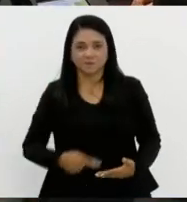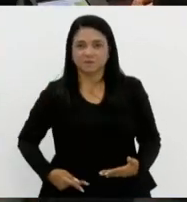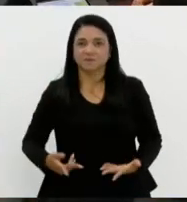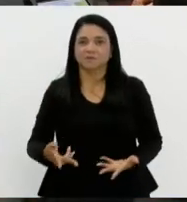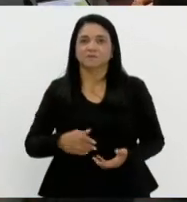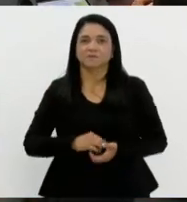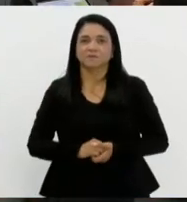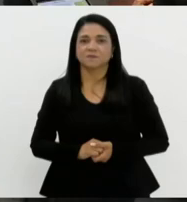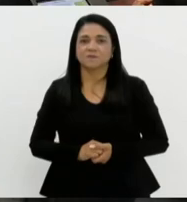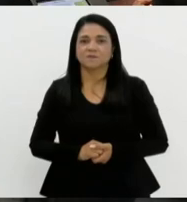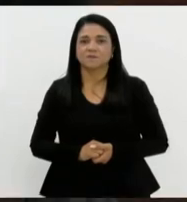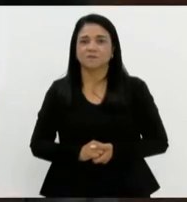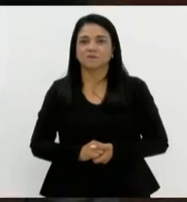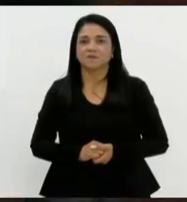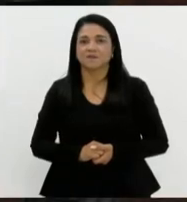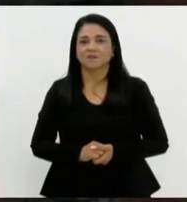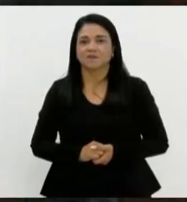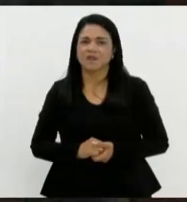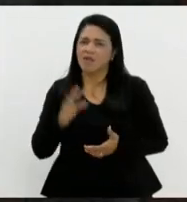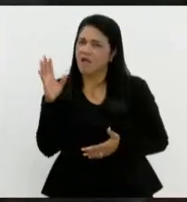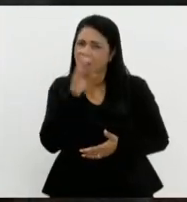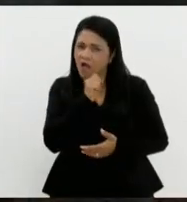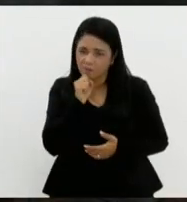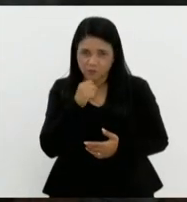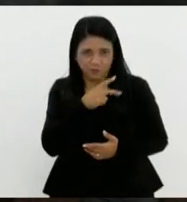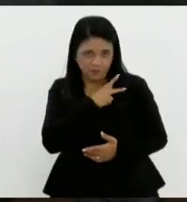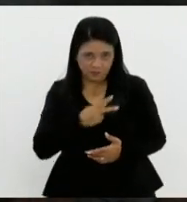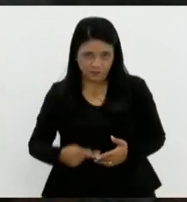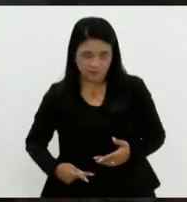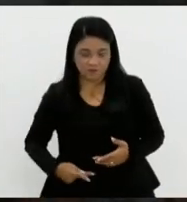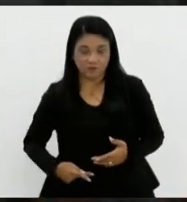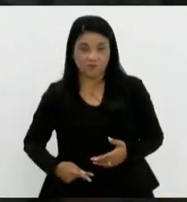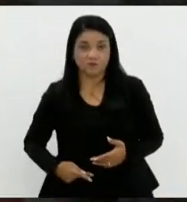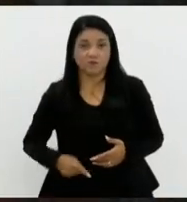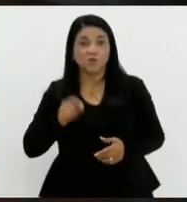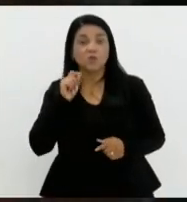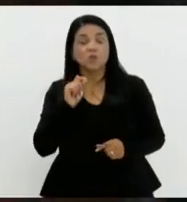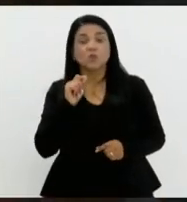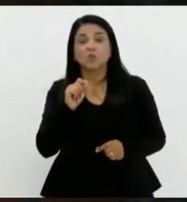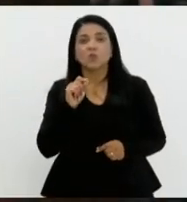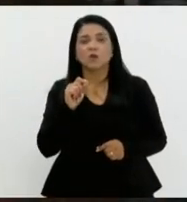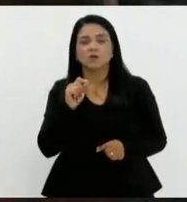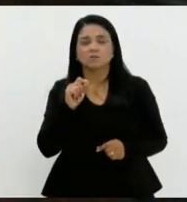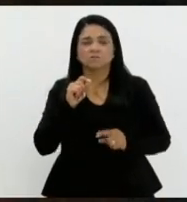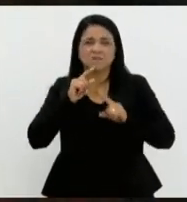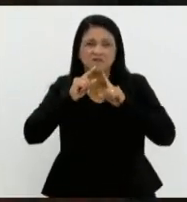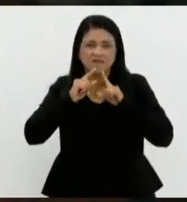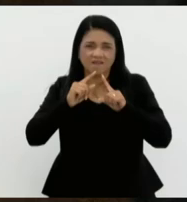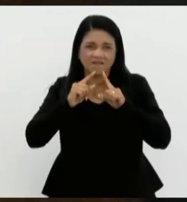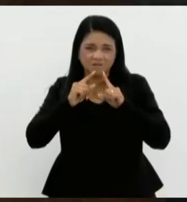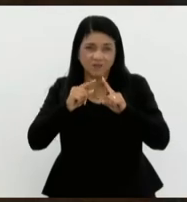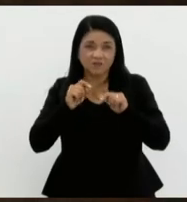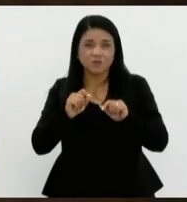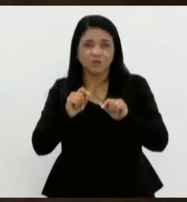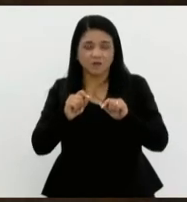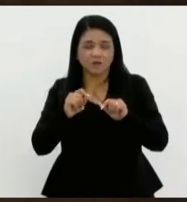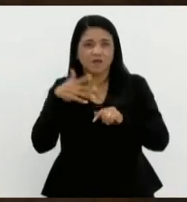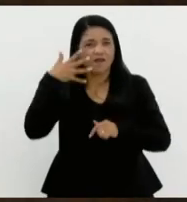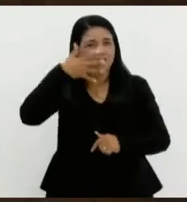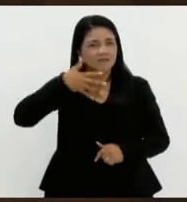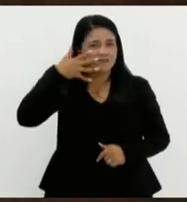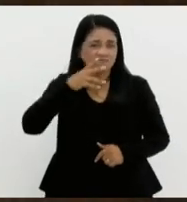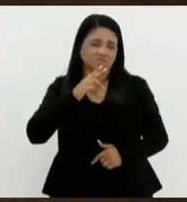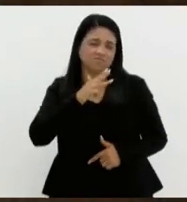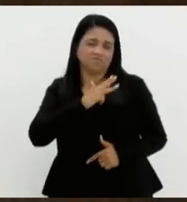Presidente, só para fazer, brevemente, muito rápido, um profundo lamento às declarações do presidente